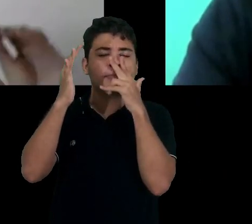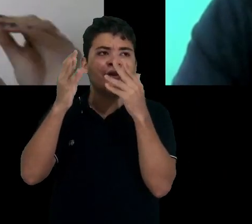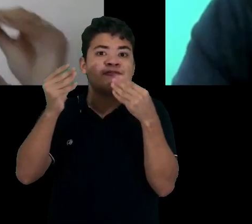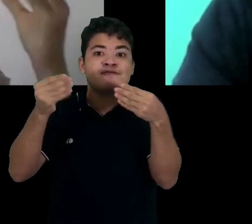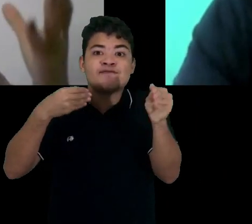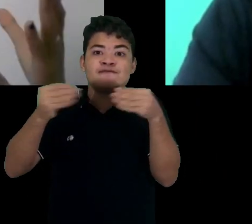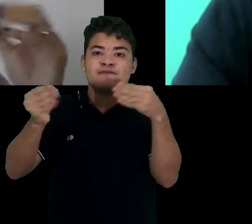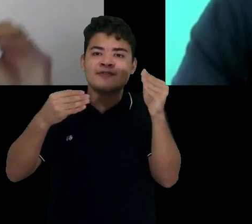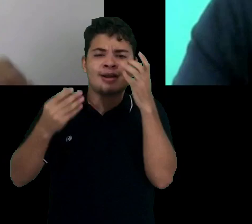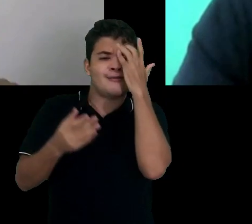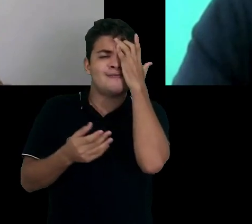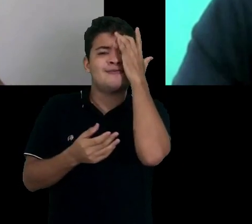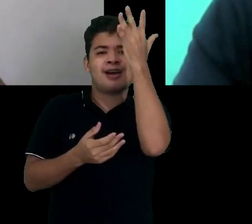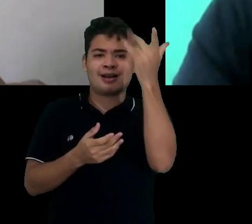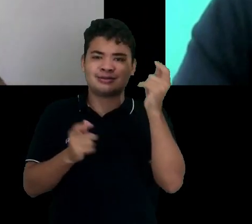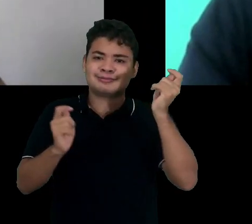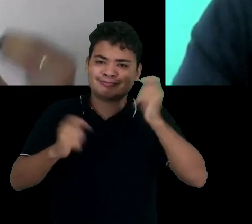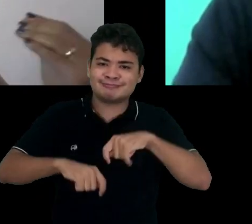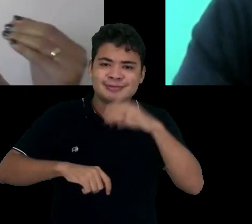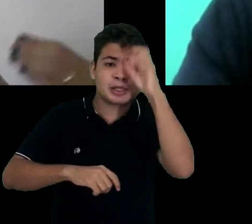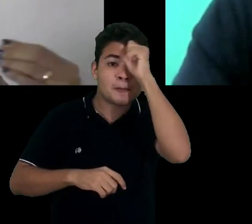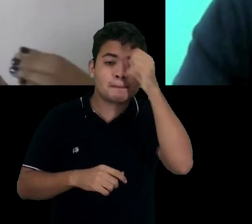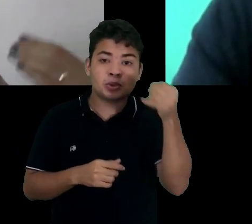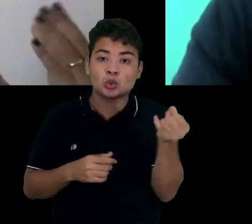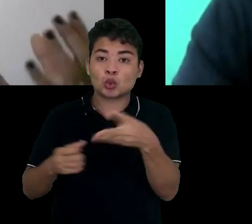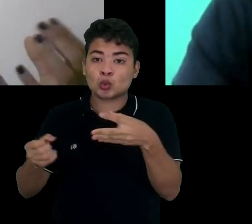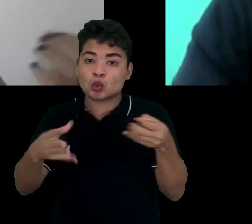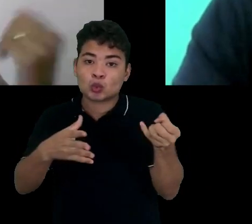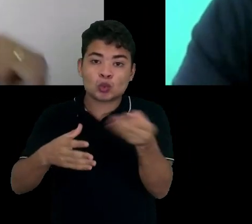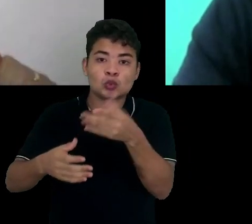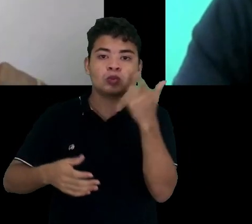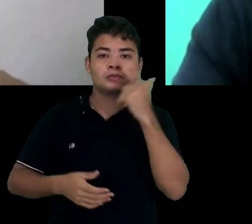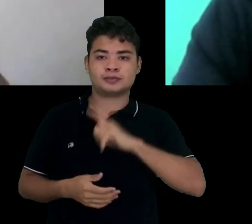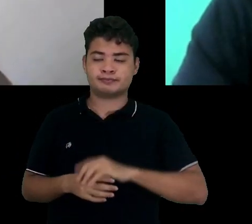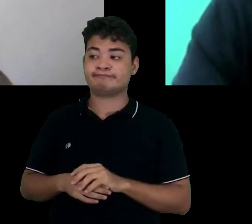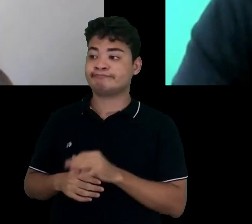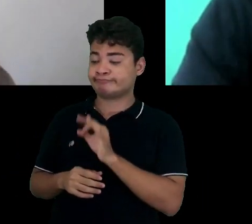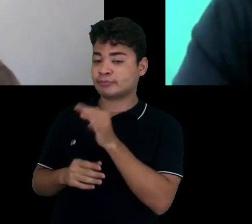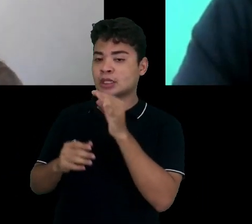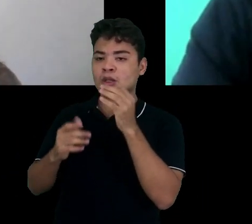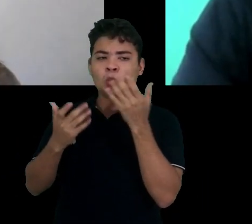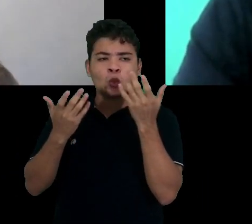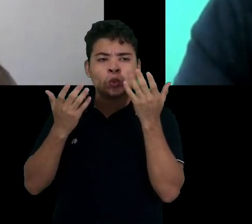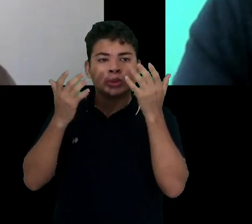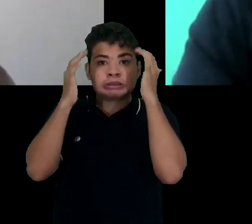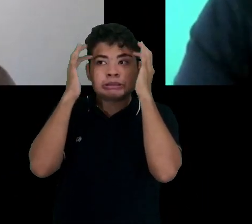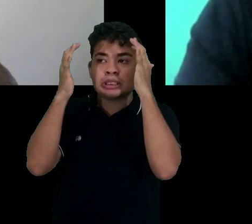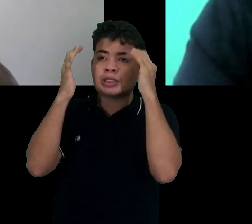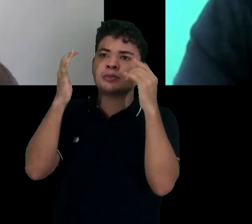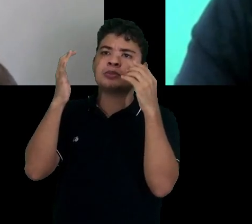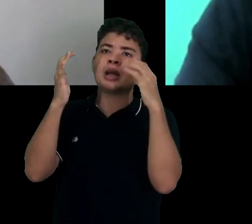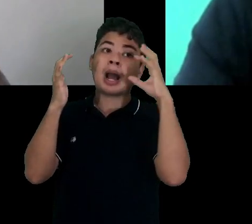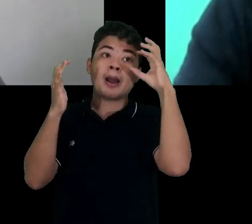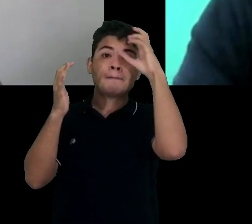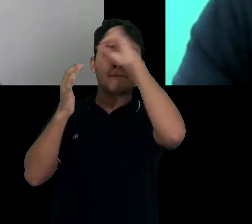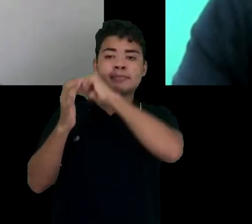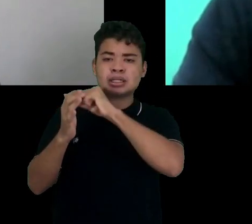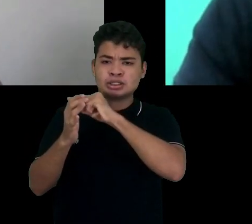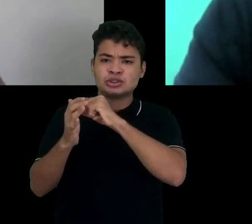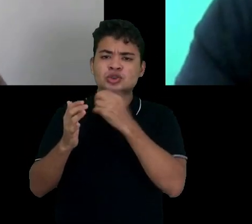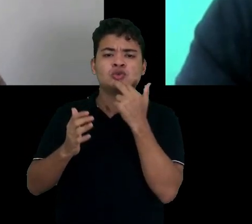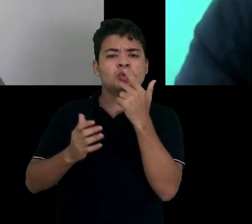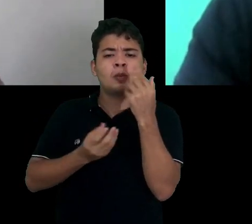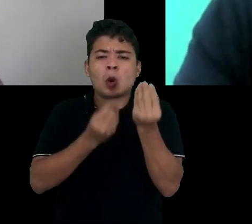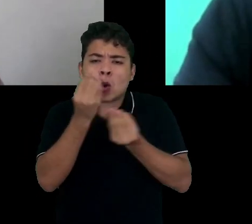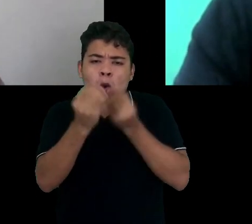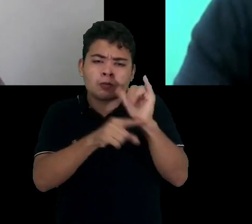ele fica flexível a isso, né? Fica mais fácil você adquirir um novo idioma. Nosso cérebro já sabe como aprender, ele já aprendeu